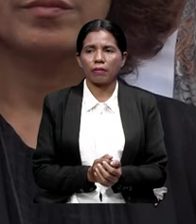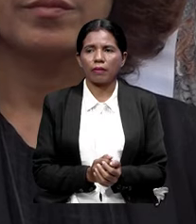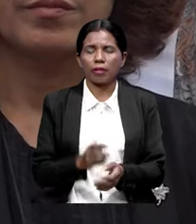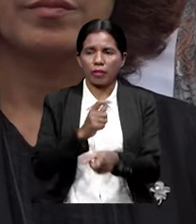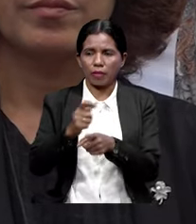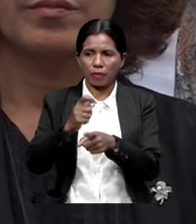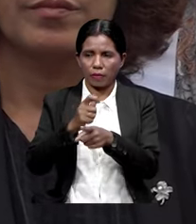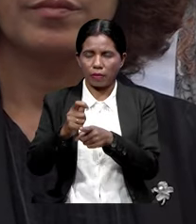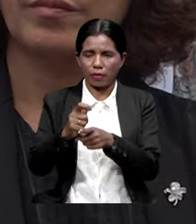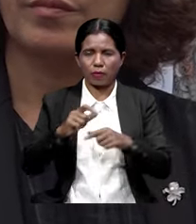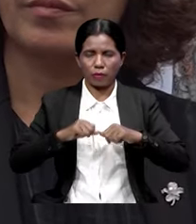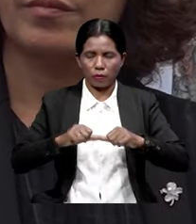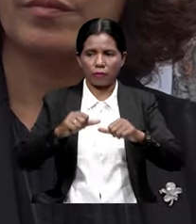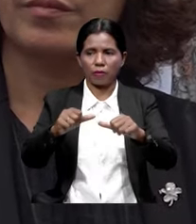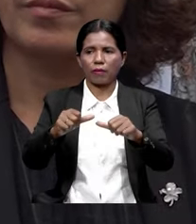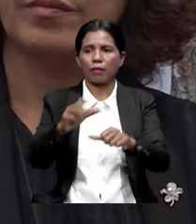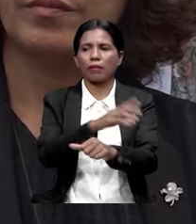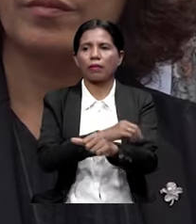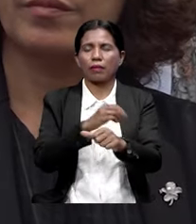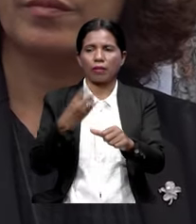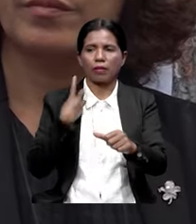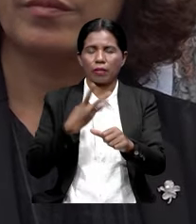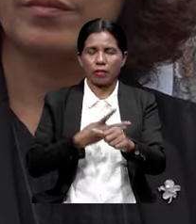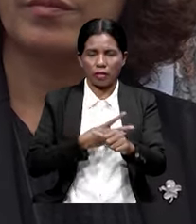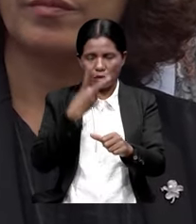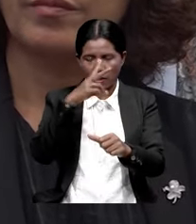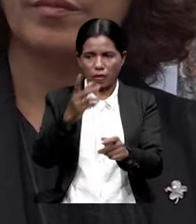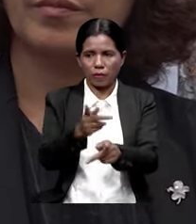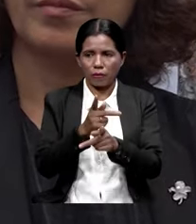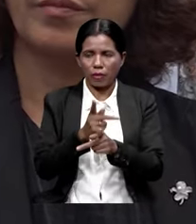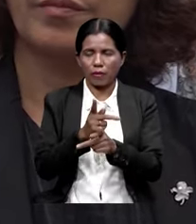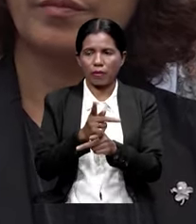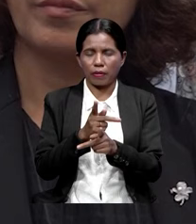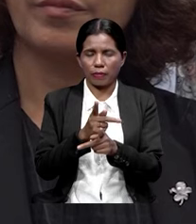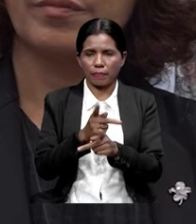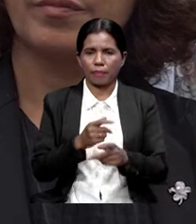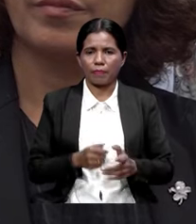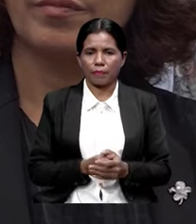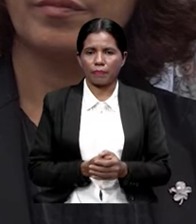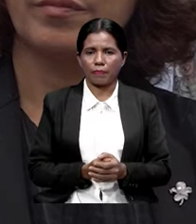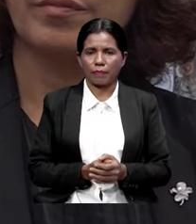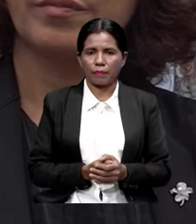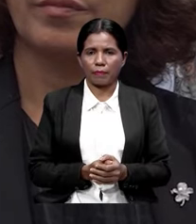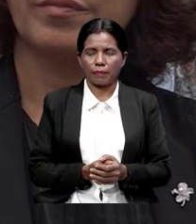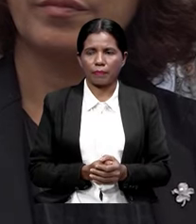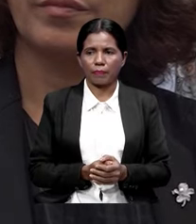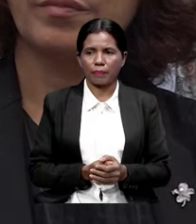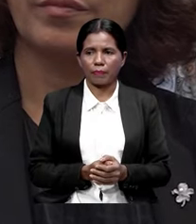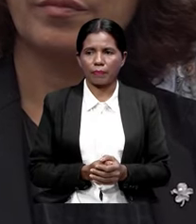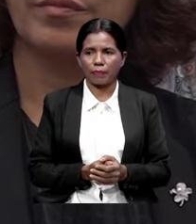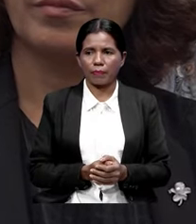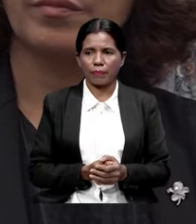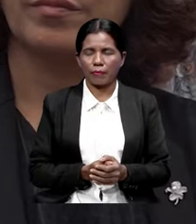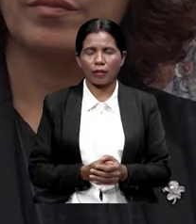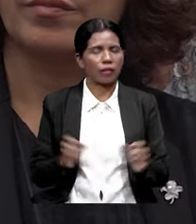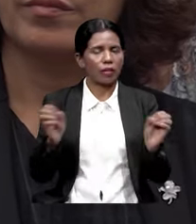treinamento intensivo lá ou ela, pessoal já entende de dia cuidados paliativos no serviço. Se